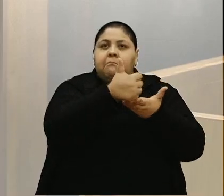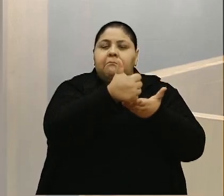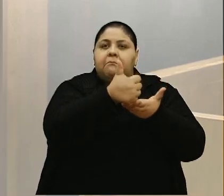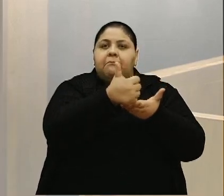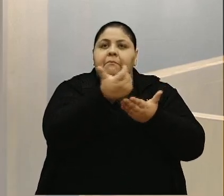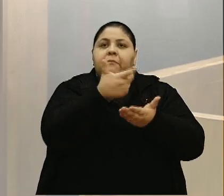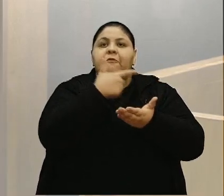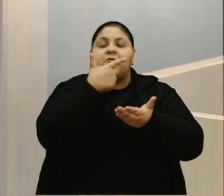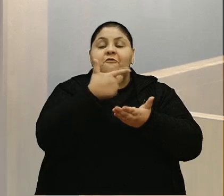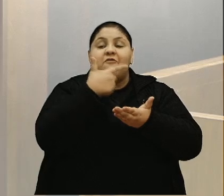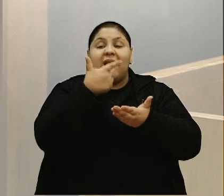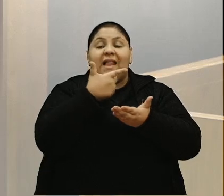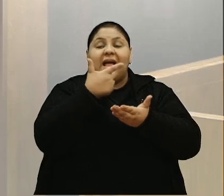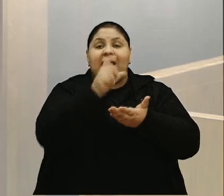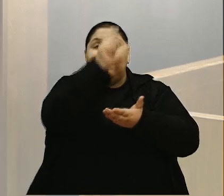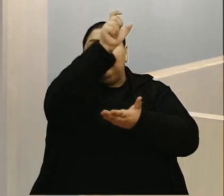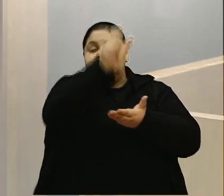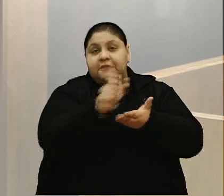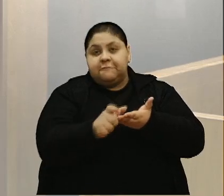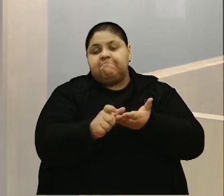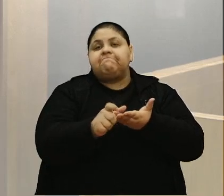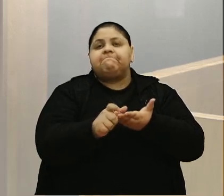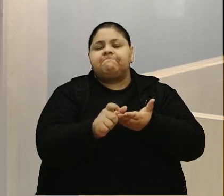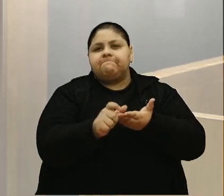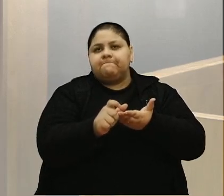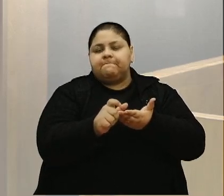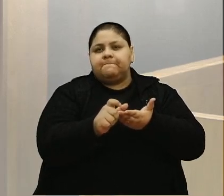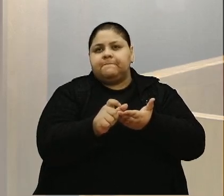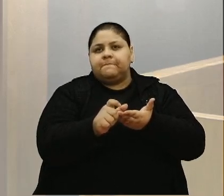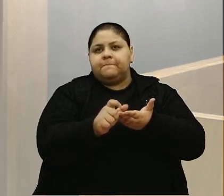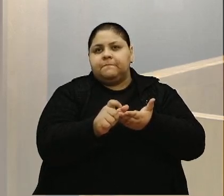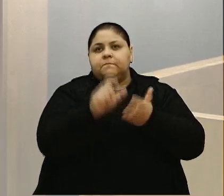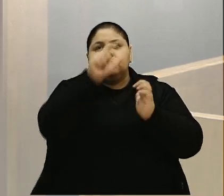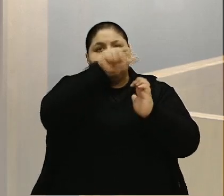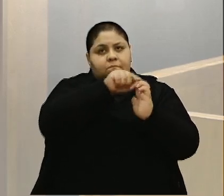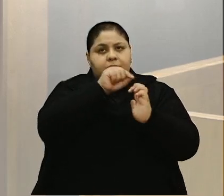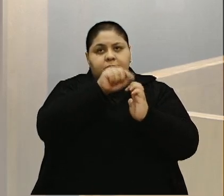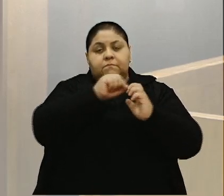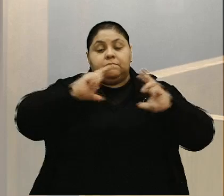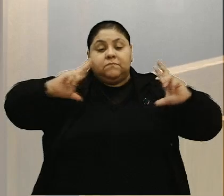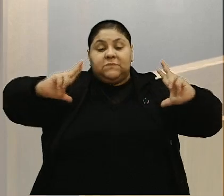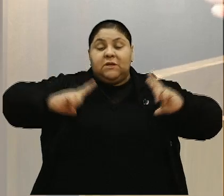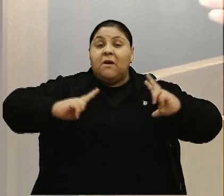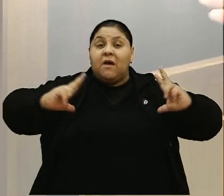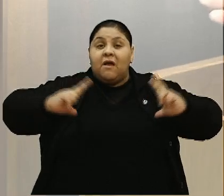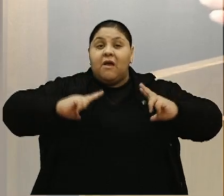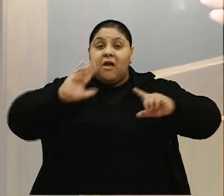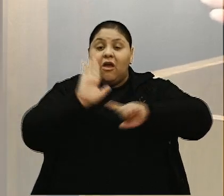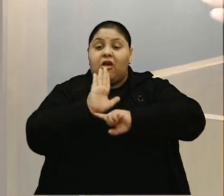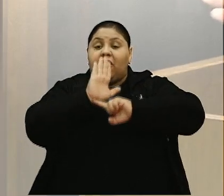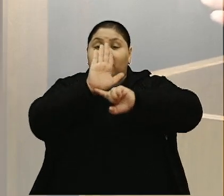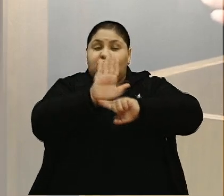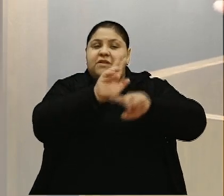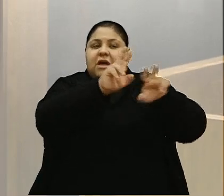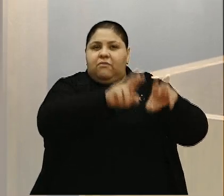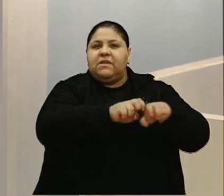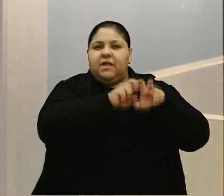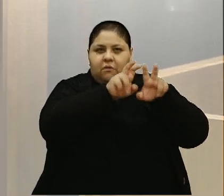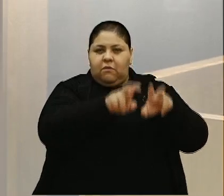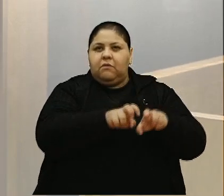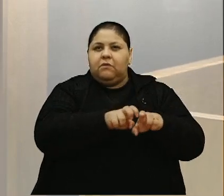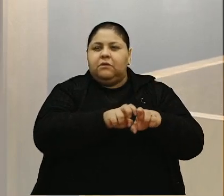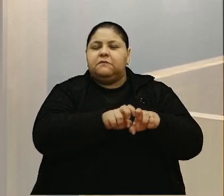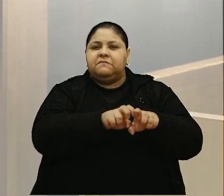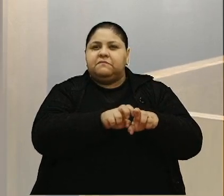falar dessas pessoas que foi essas empresas particulares que ajudaram muito no interior, né?